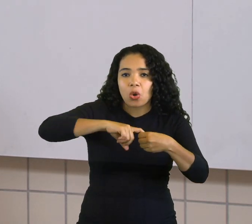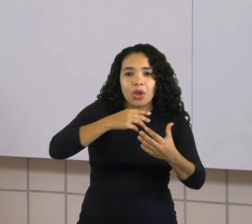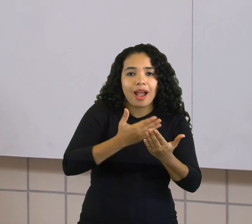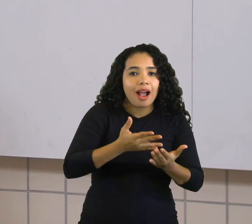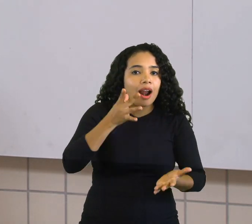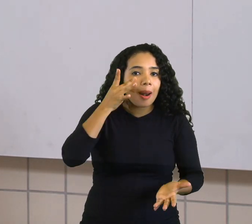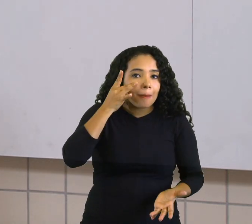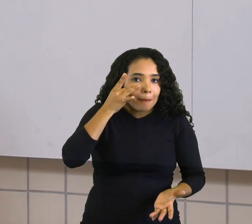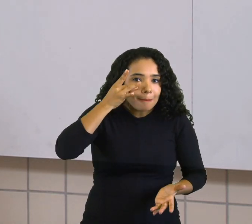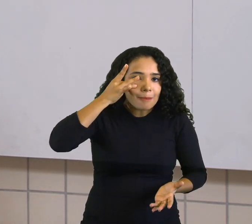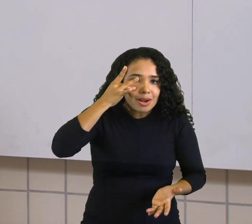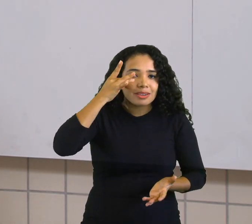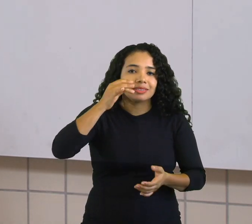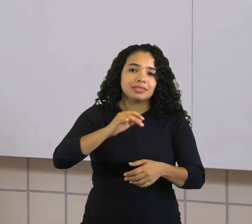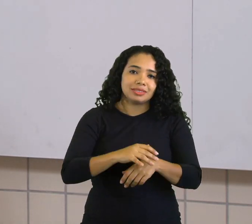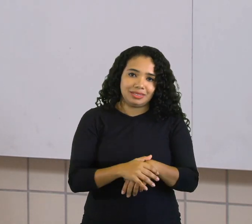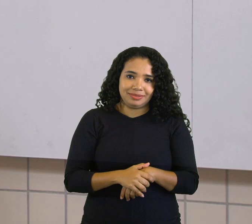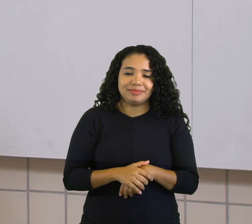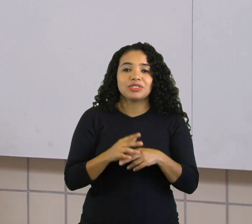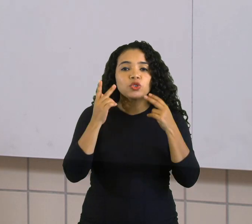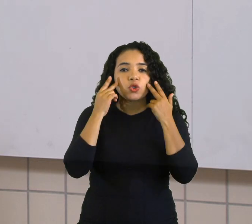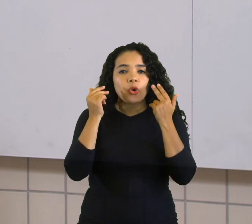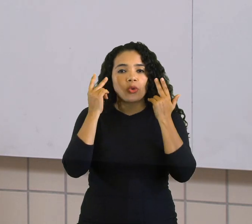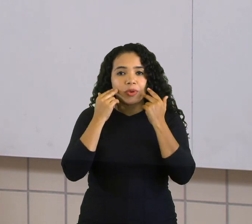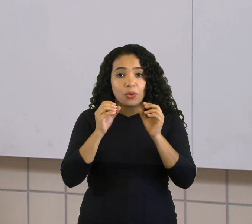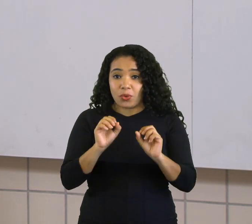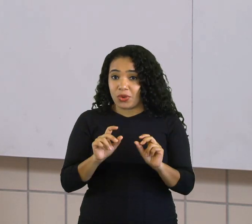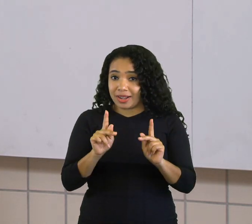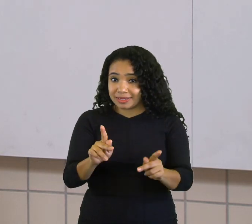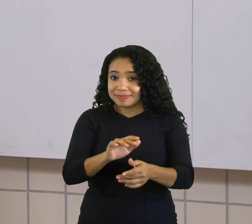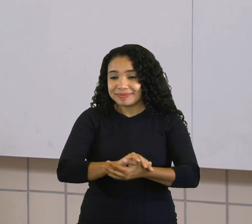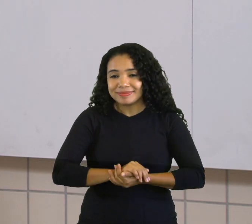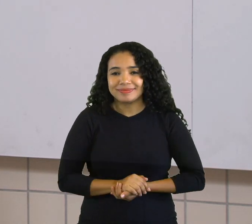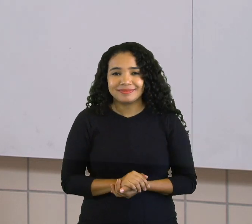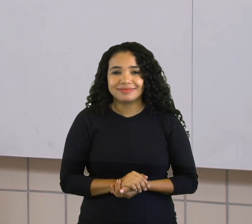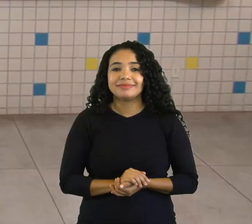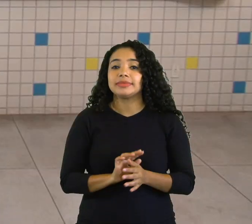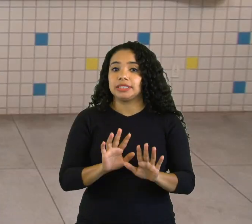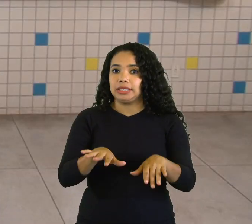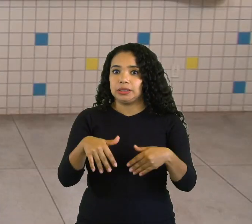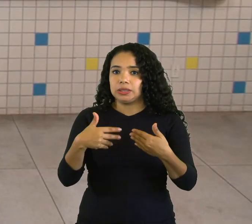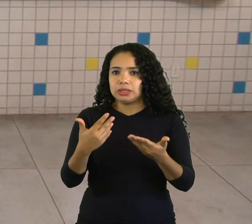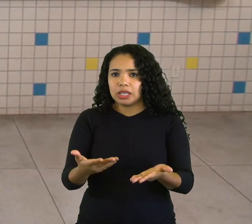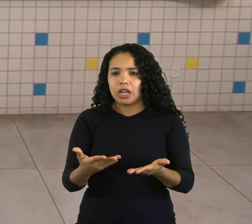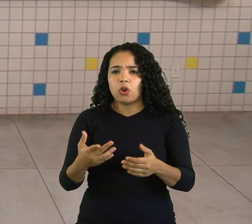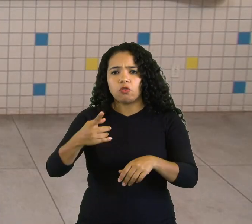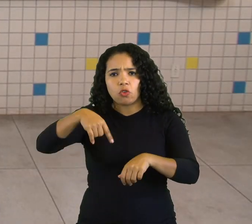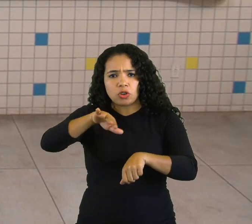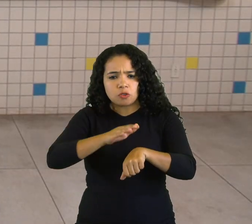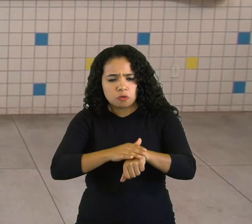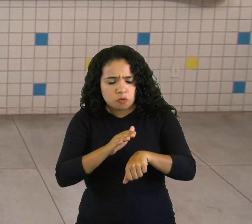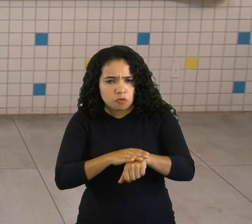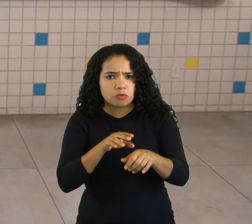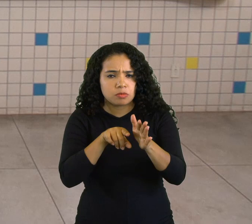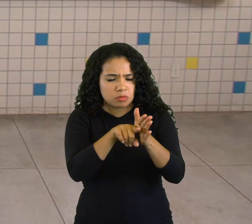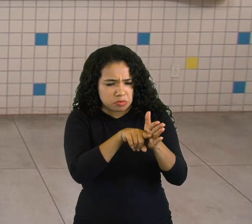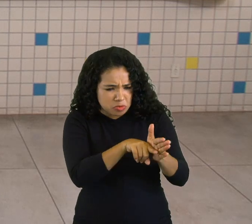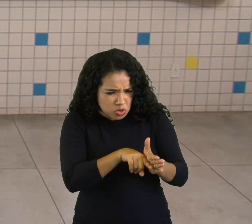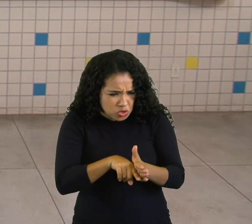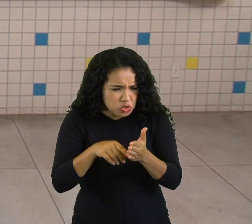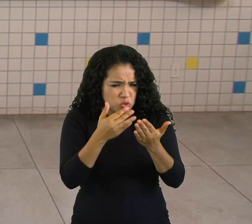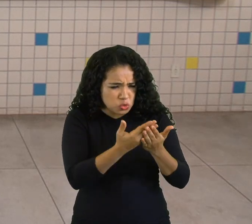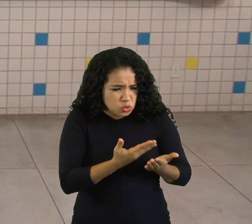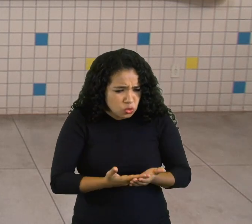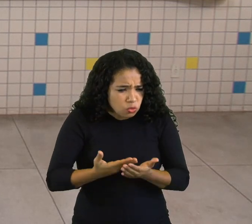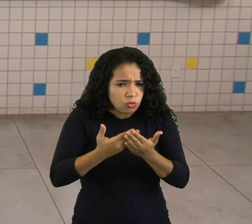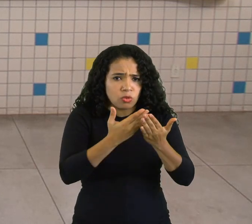aula e ter nossas aulas normais. Ok, galera? Então, busquem, pesquisem, estudem, não